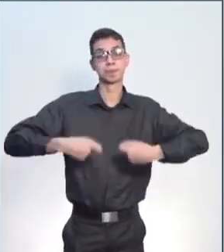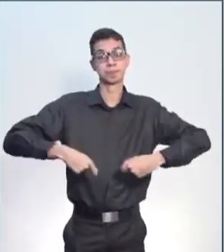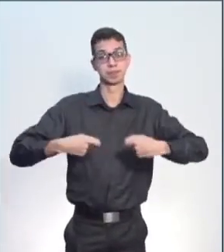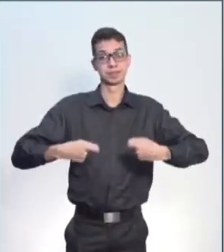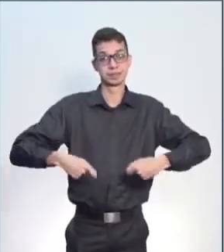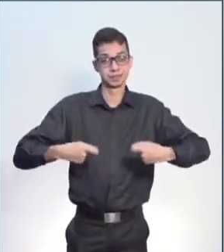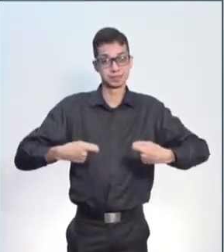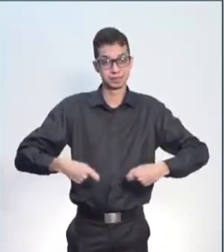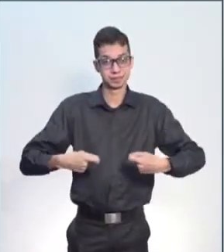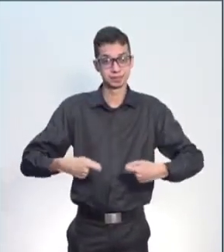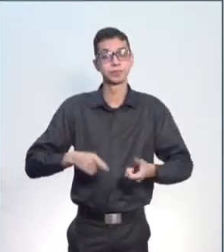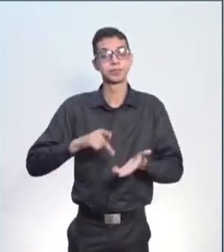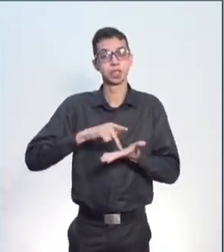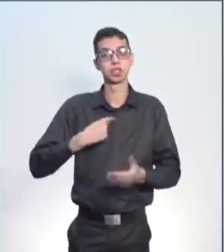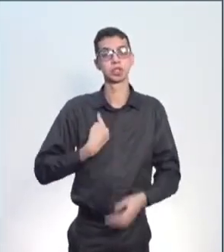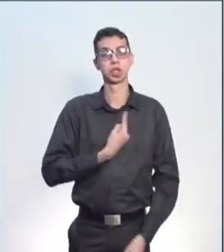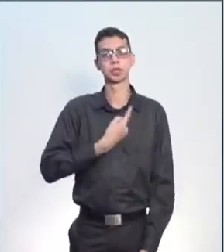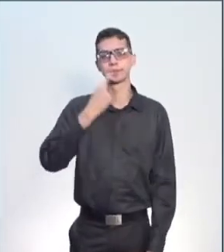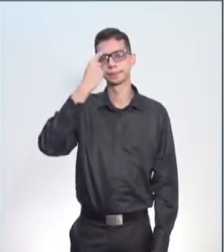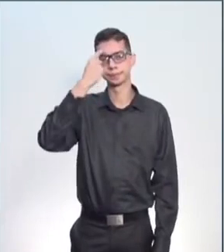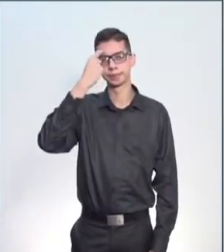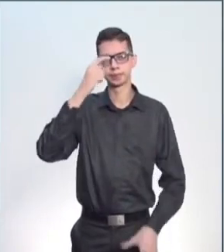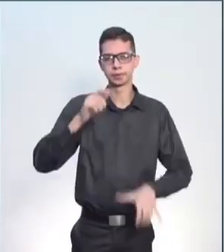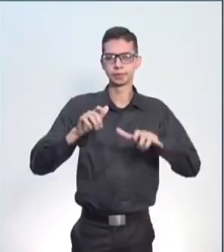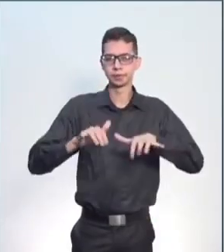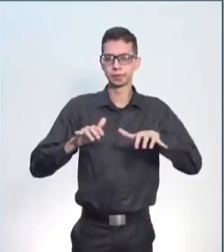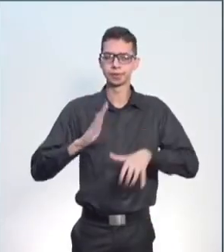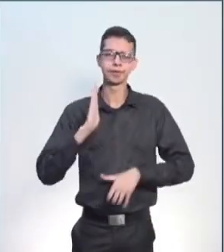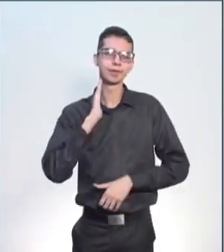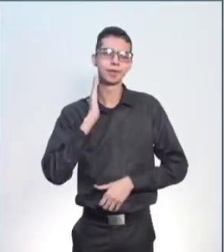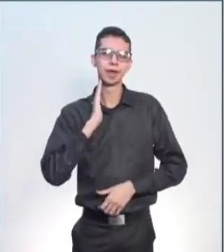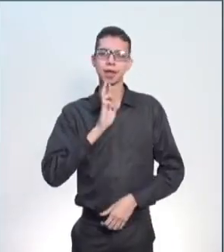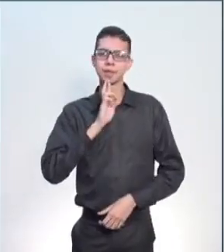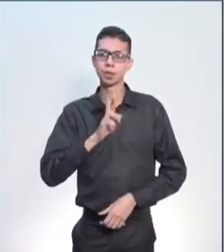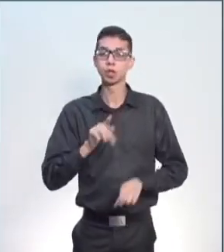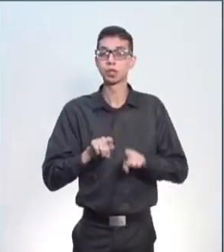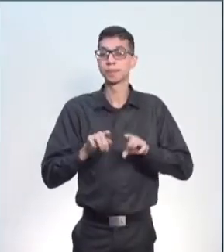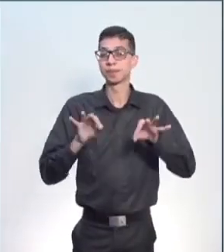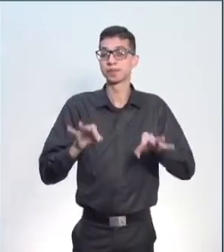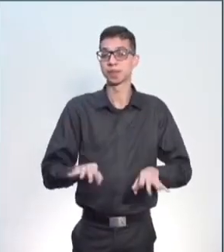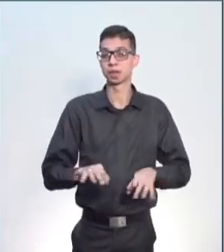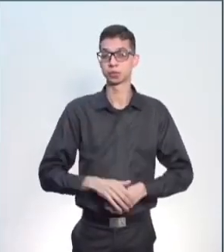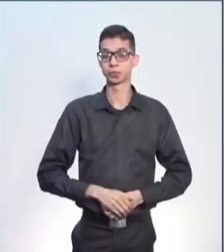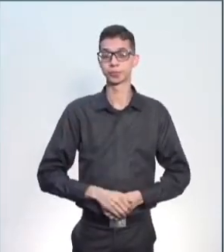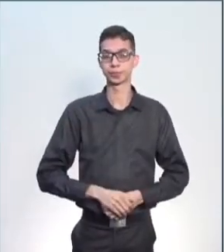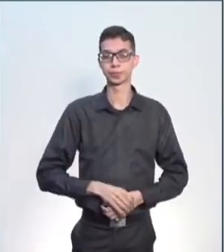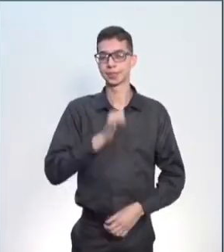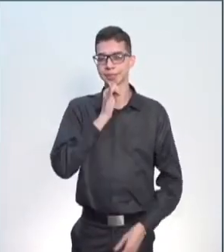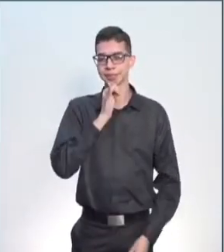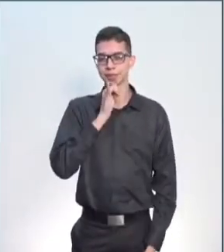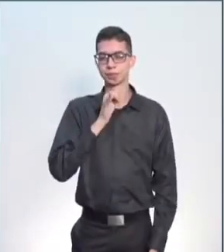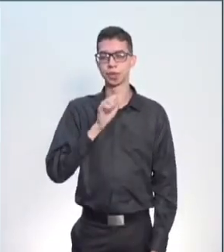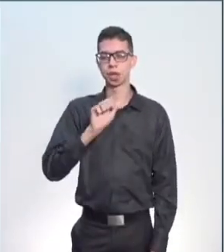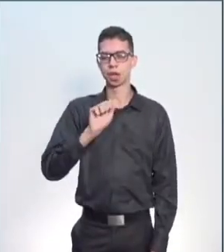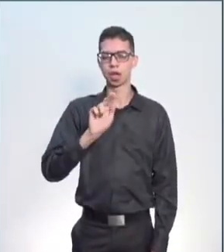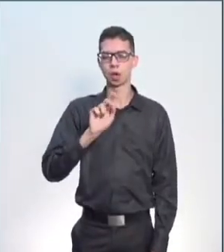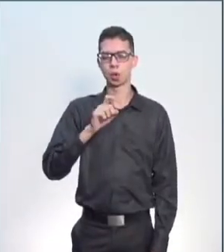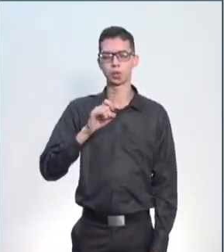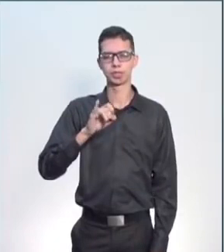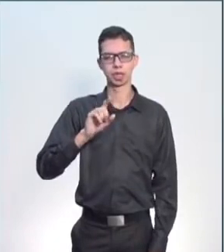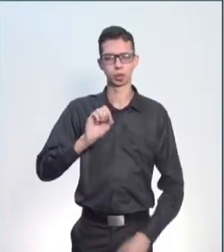foi respondido aí no chat e que está absolutamente correto. Nós só vamos ampliar um pouco essa visão,